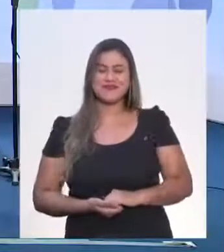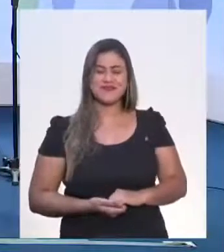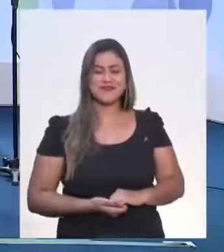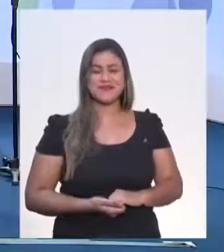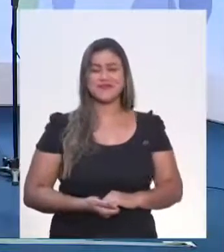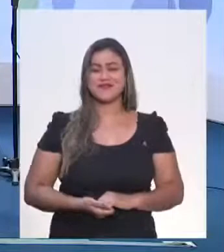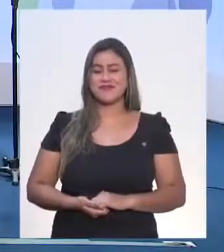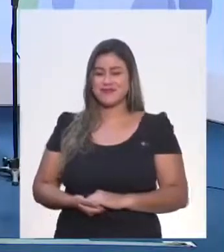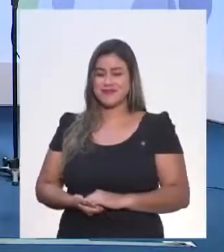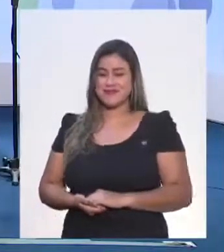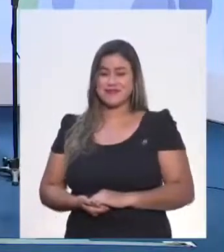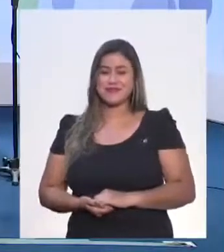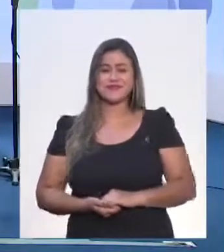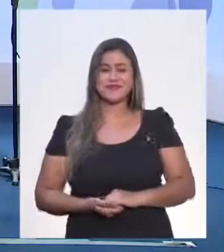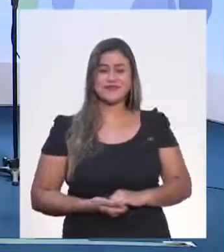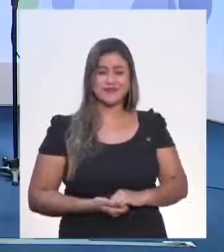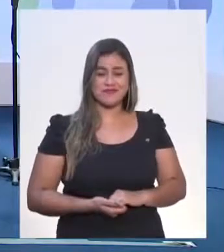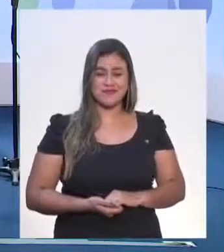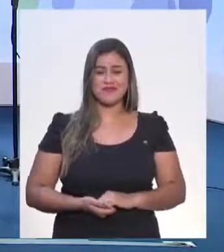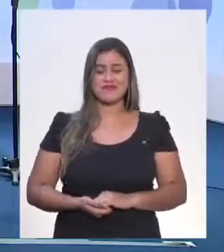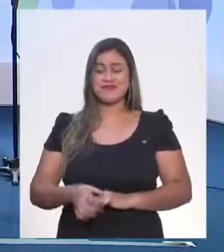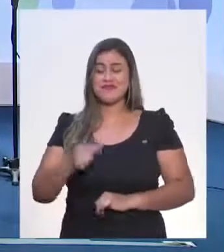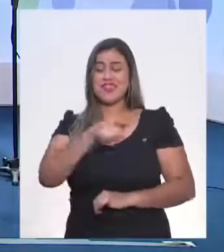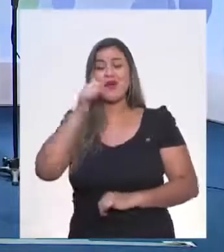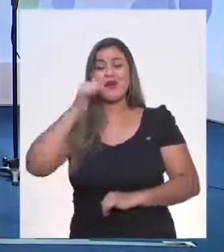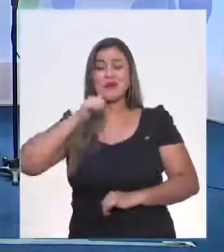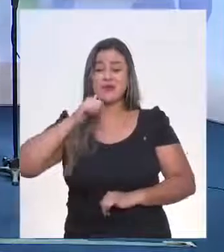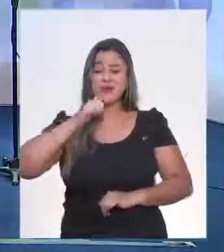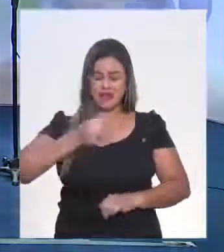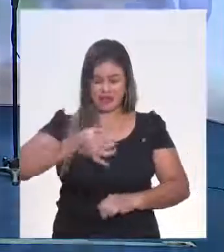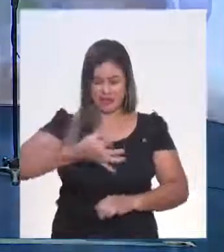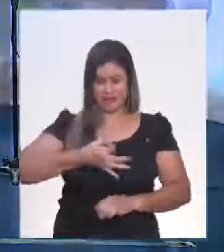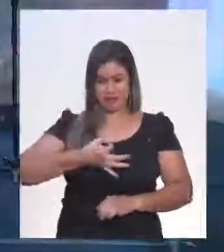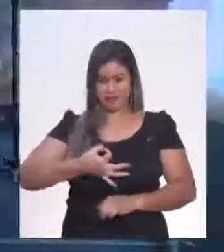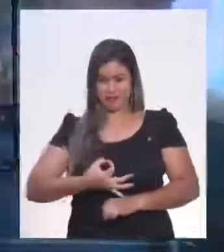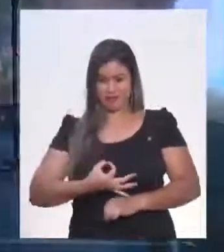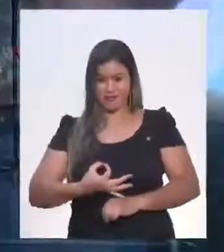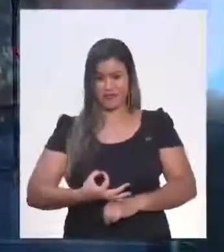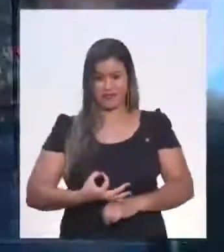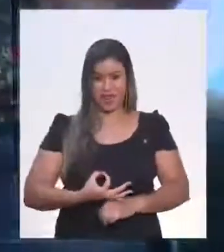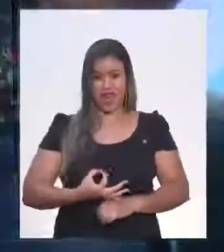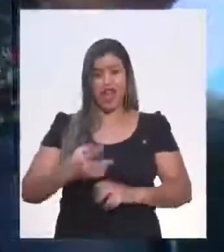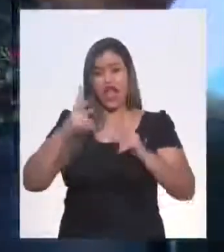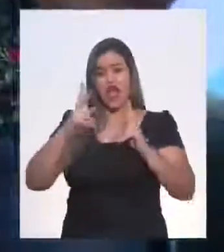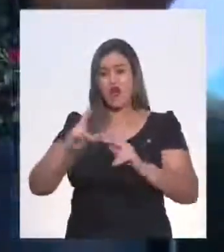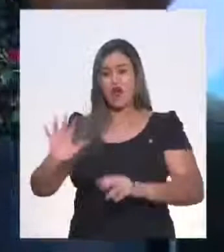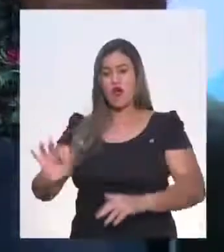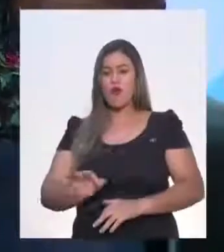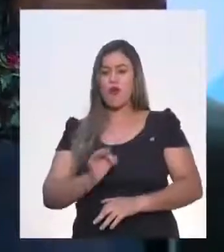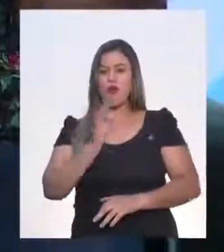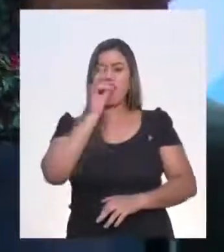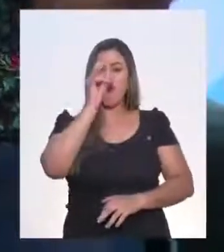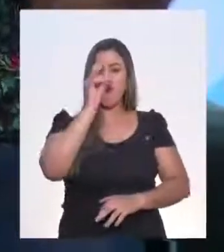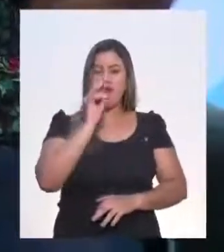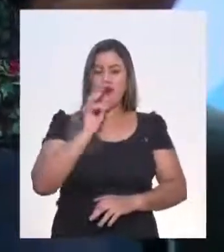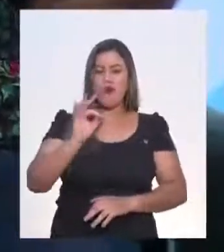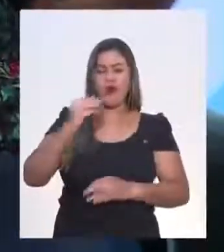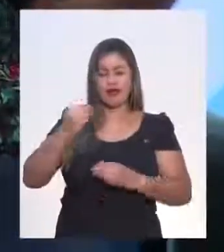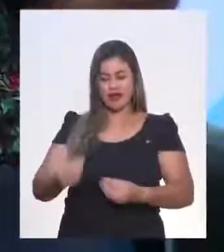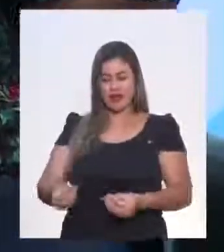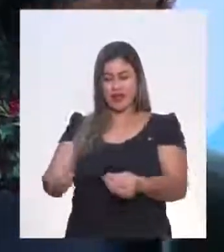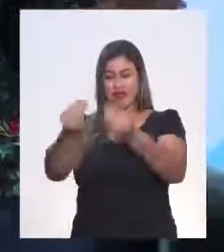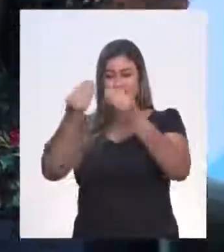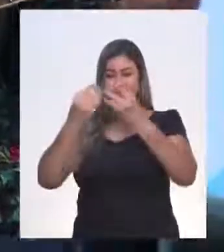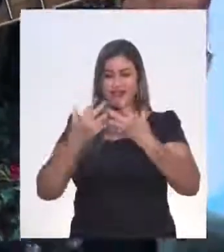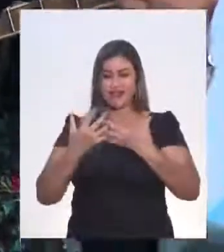e ela tem um botão de rosas que ela joga